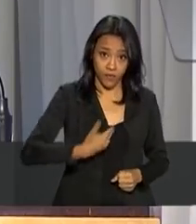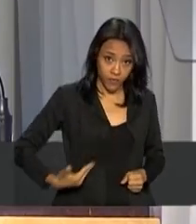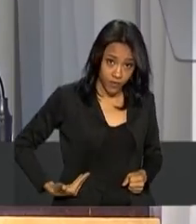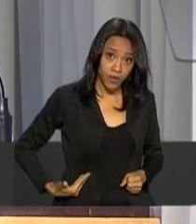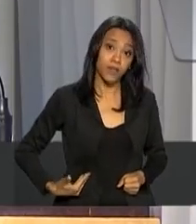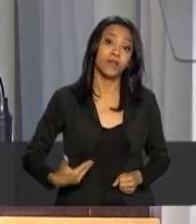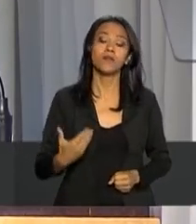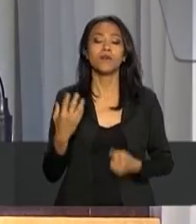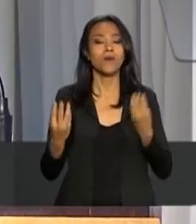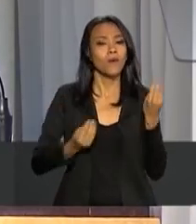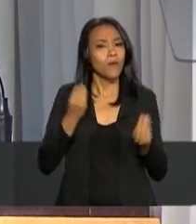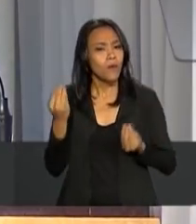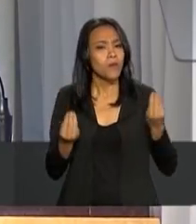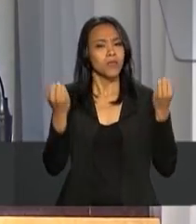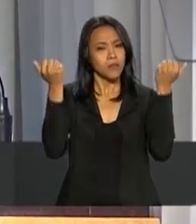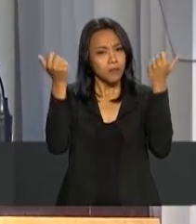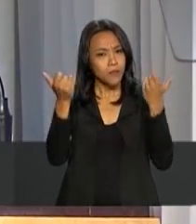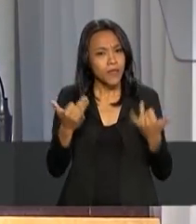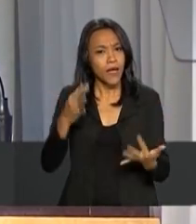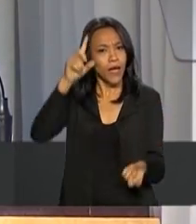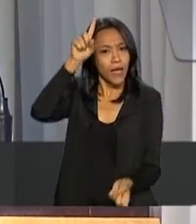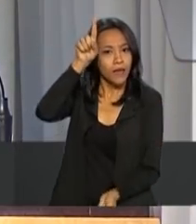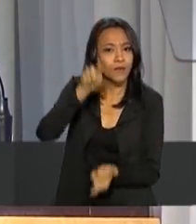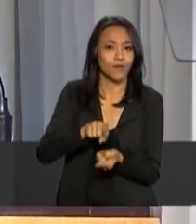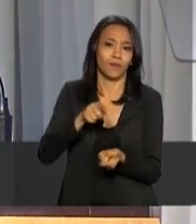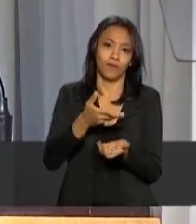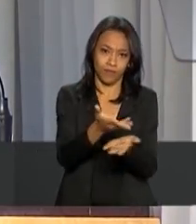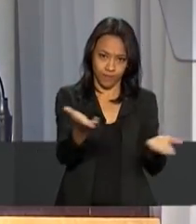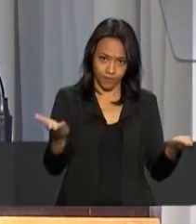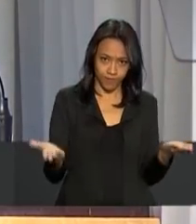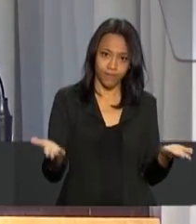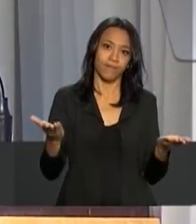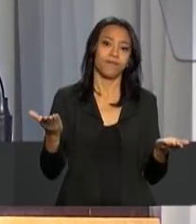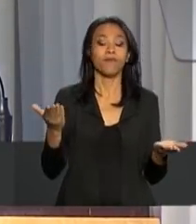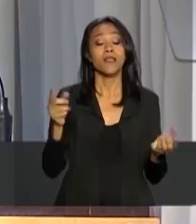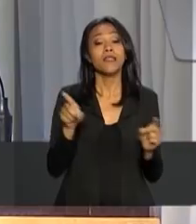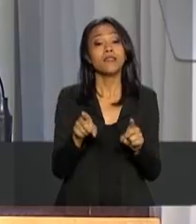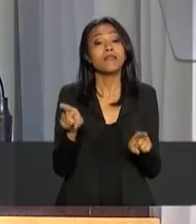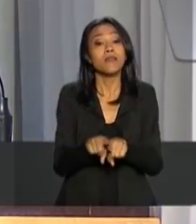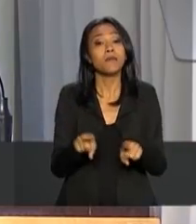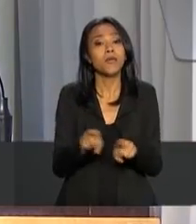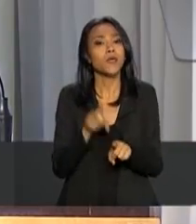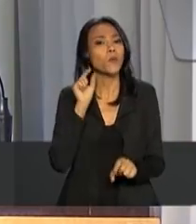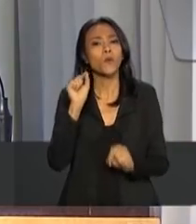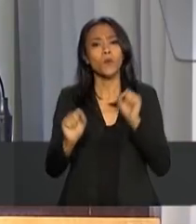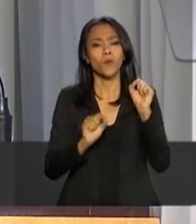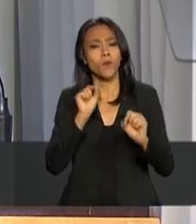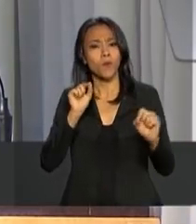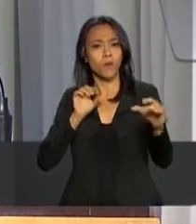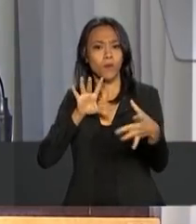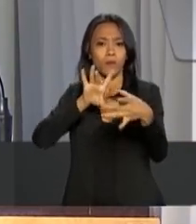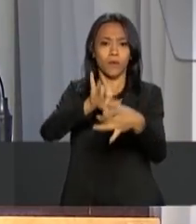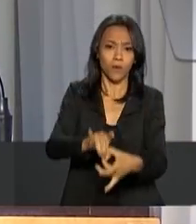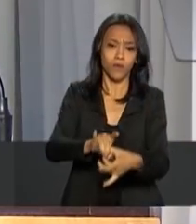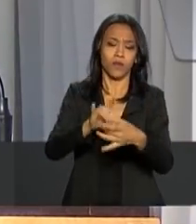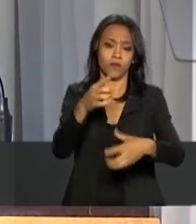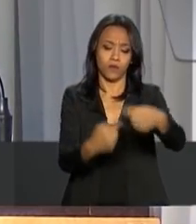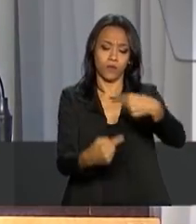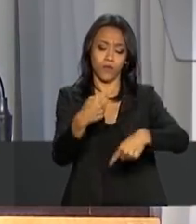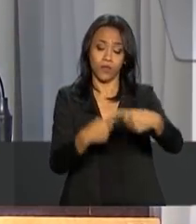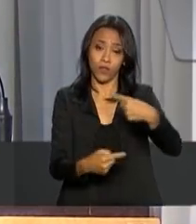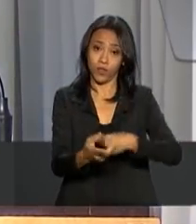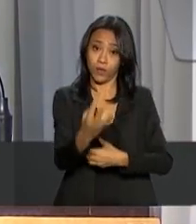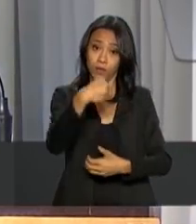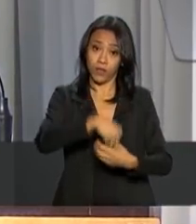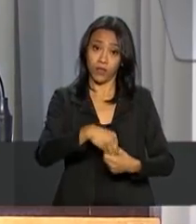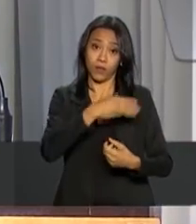fazê-lo, evidentemente, tentar revelar qual é o panorama político, econômico e institucional